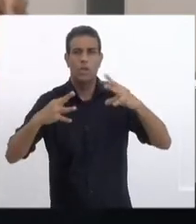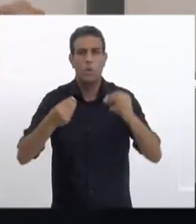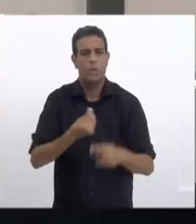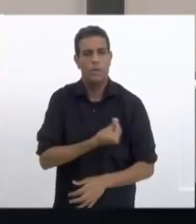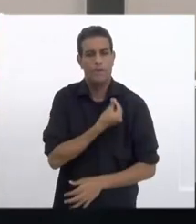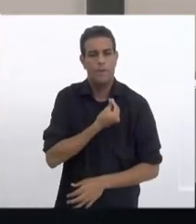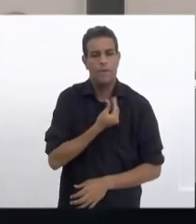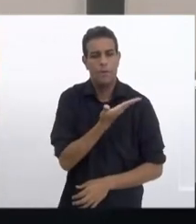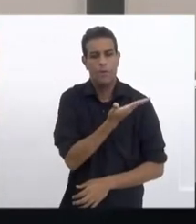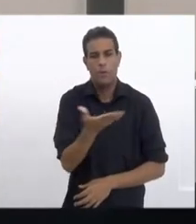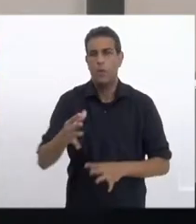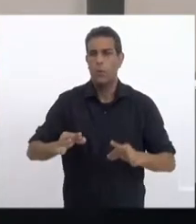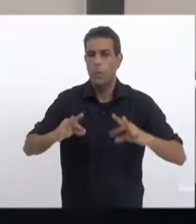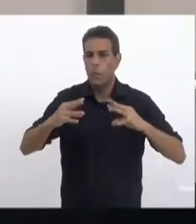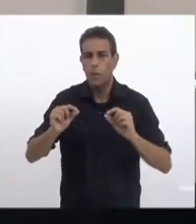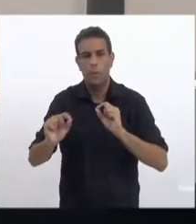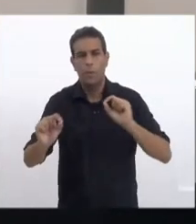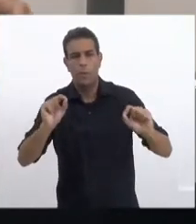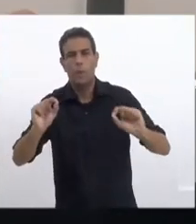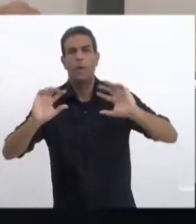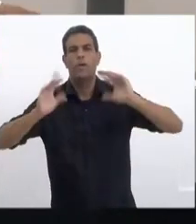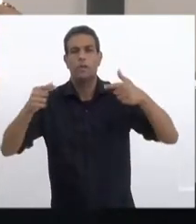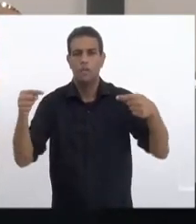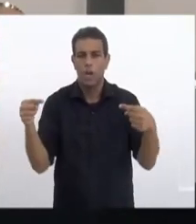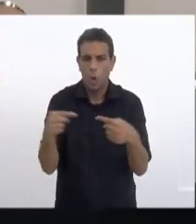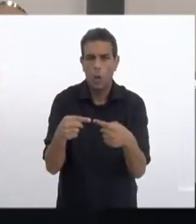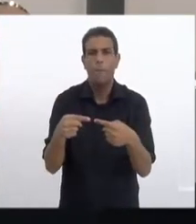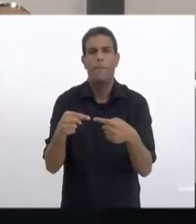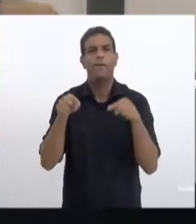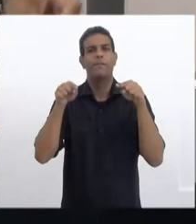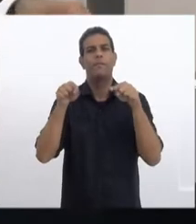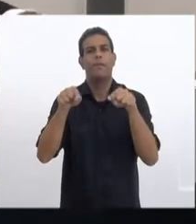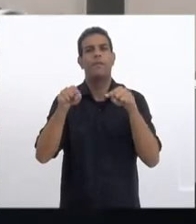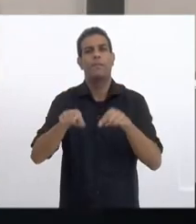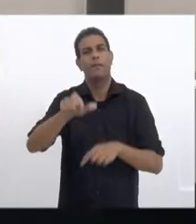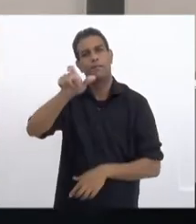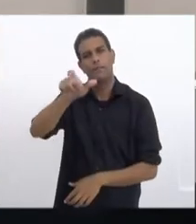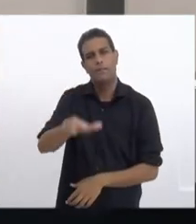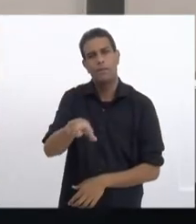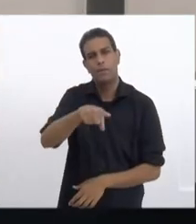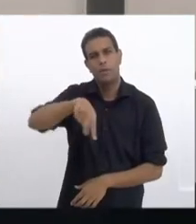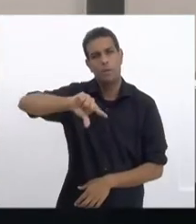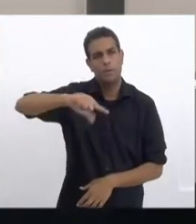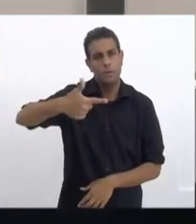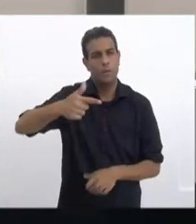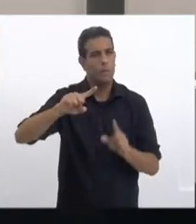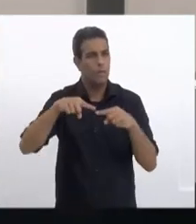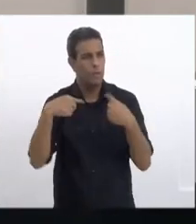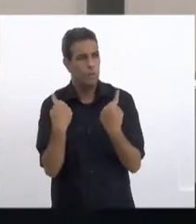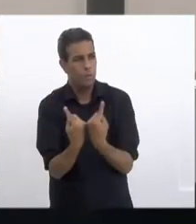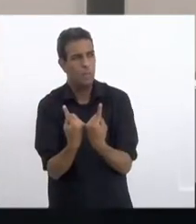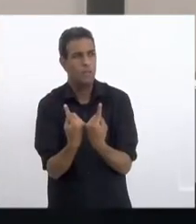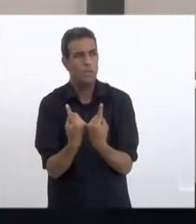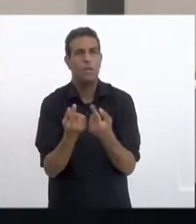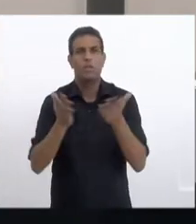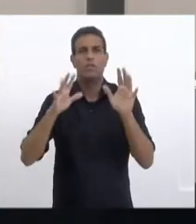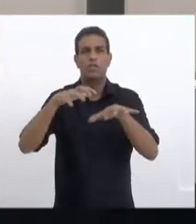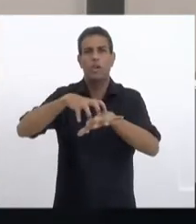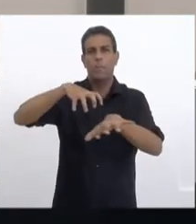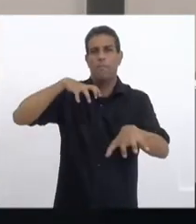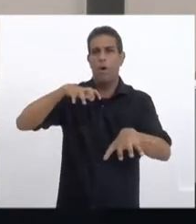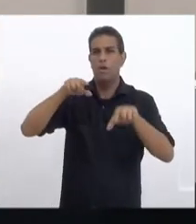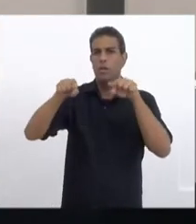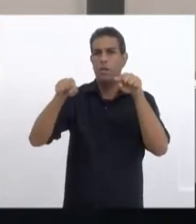presença de todos os que fazem parte dessa segunda reunião de uma forma